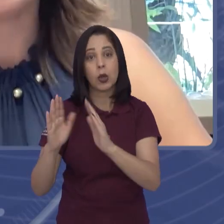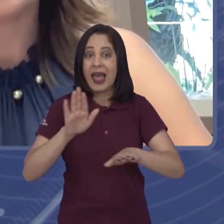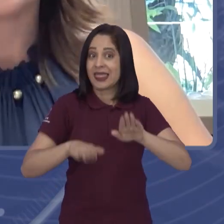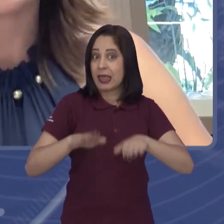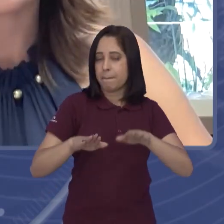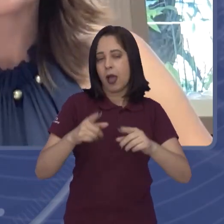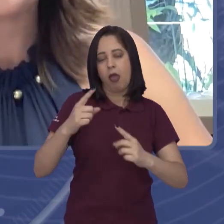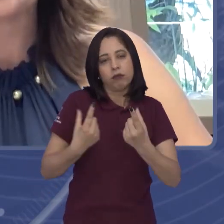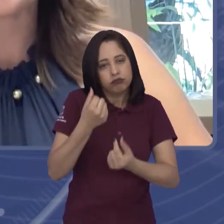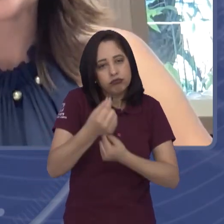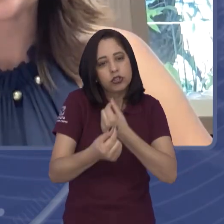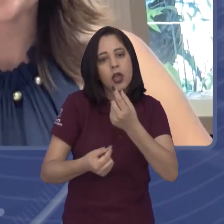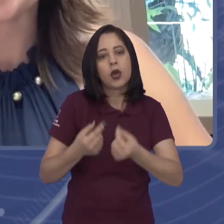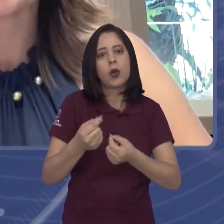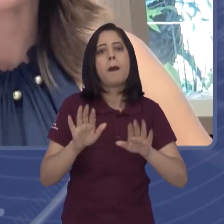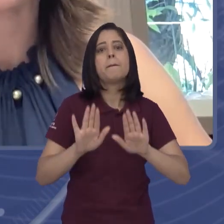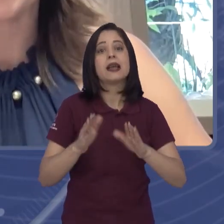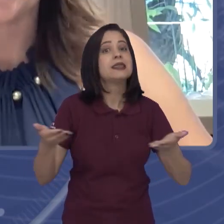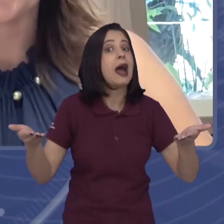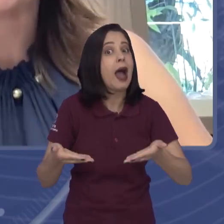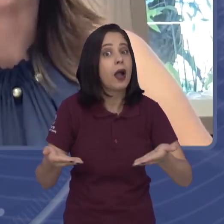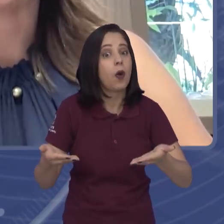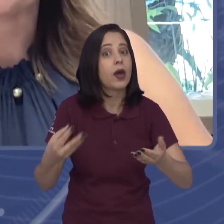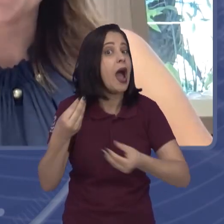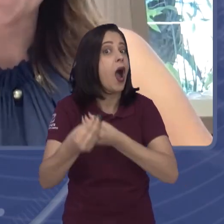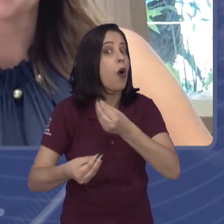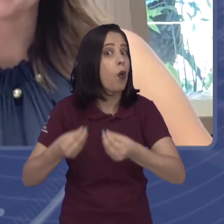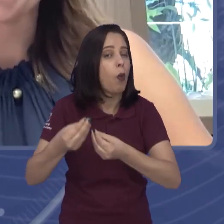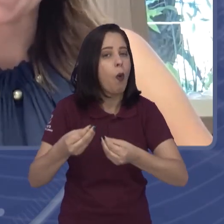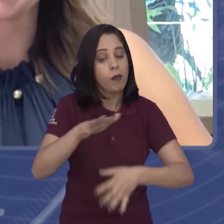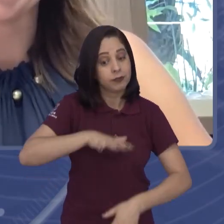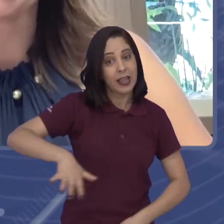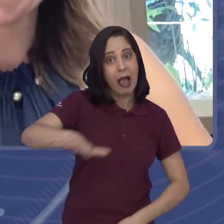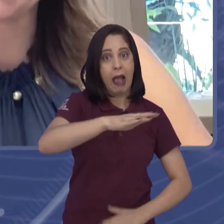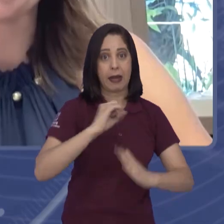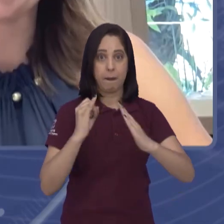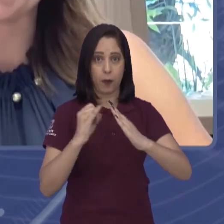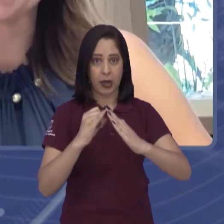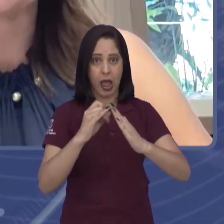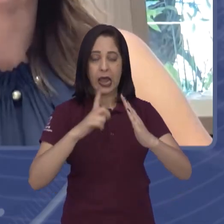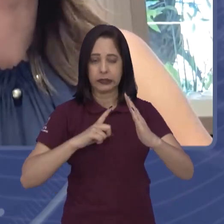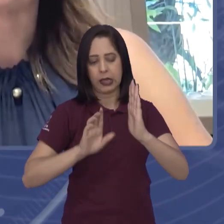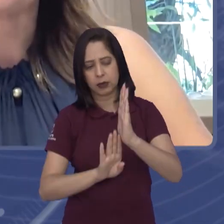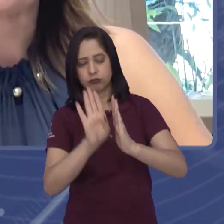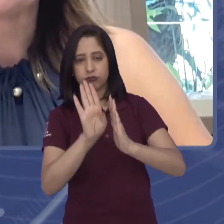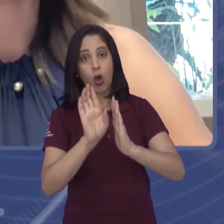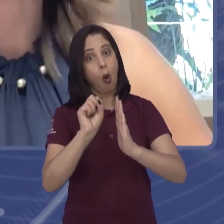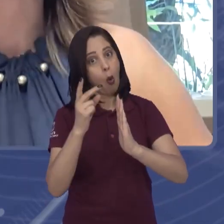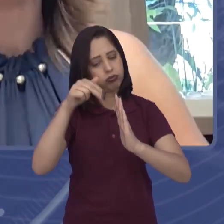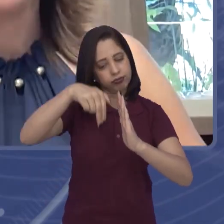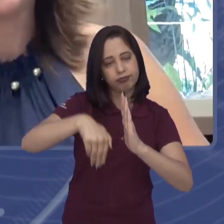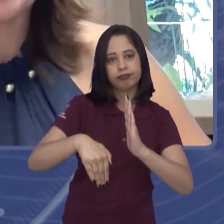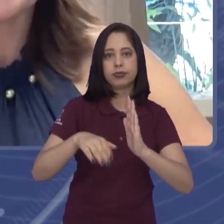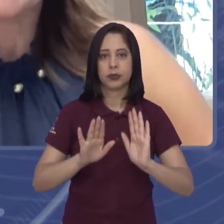Como que está esse setor atualmente? Vamos trazer aqui para a nossa realidade, Vale, principalmente São José dos